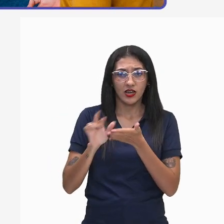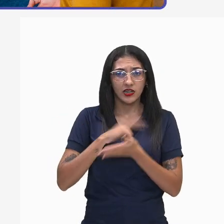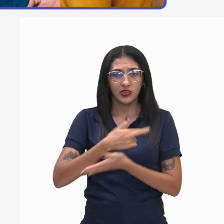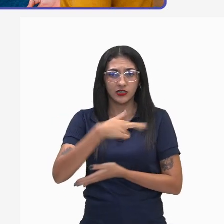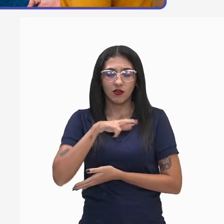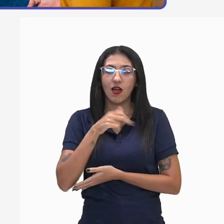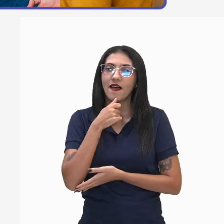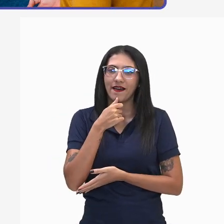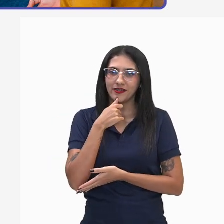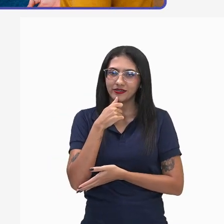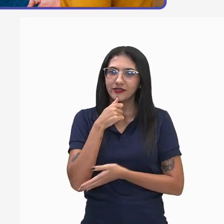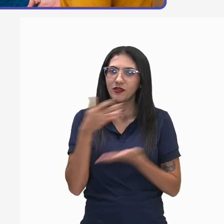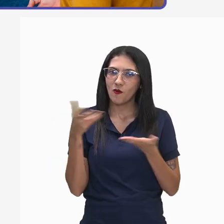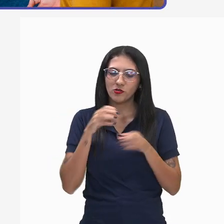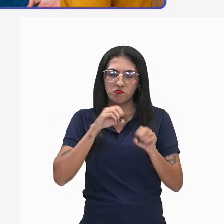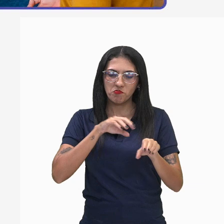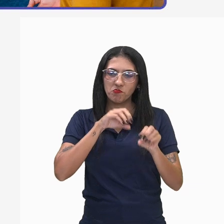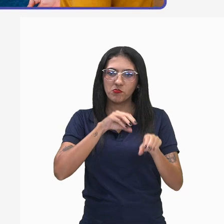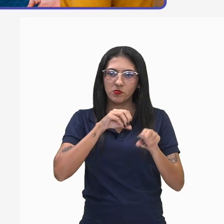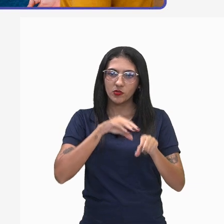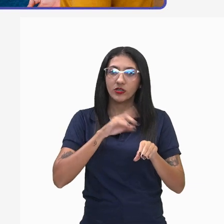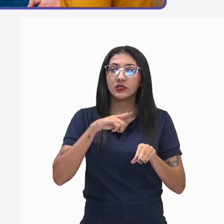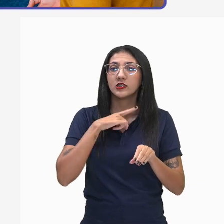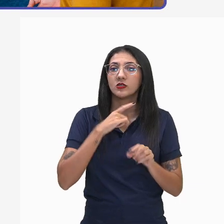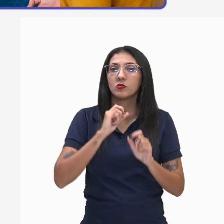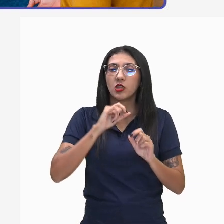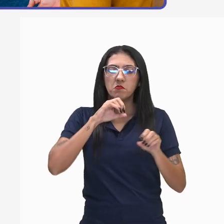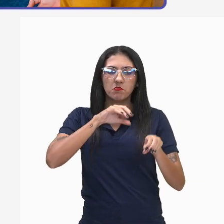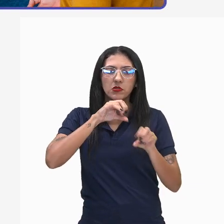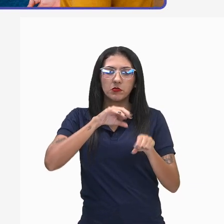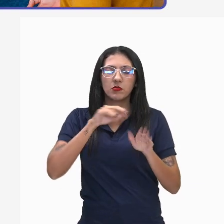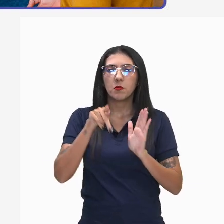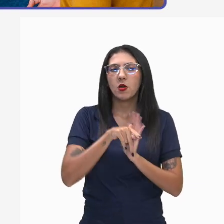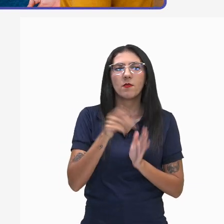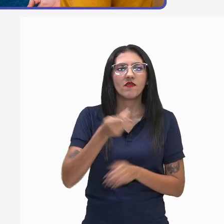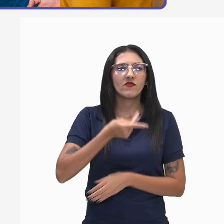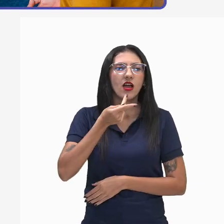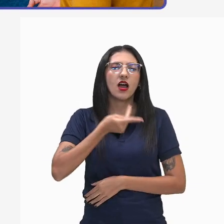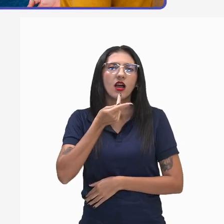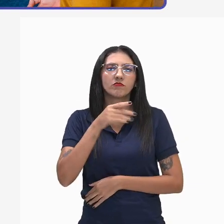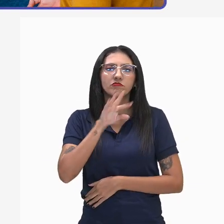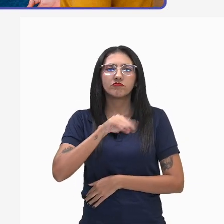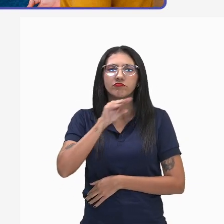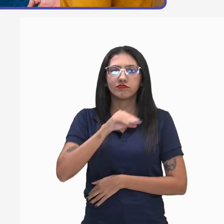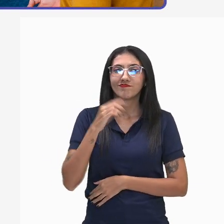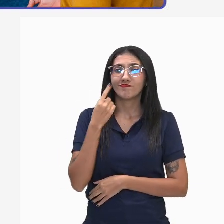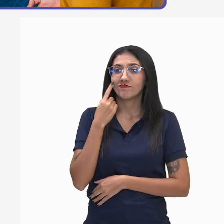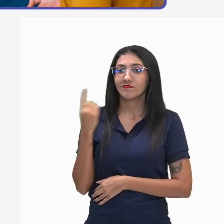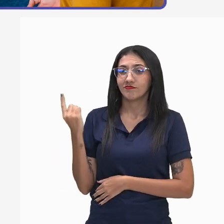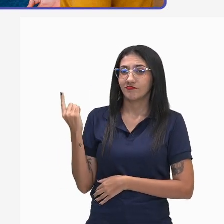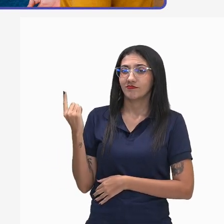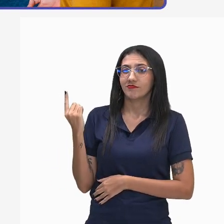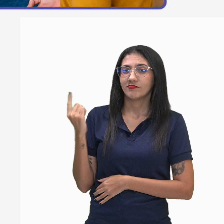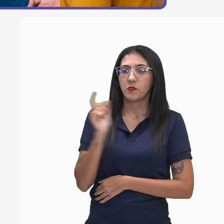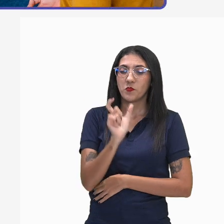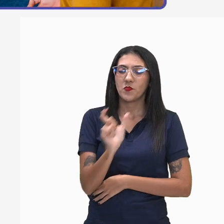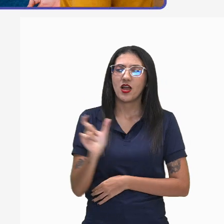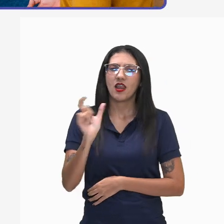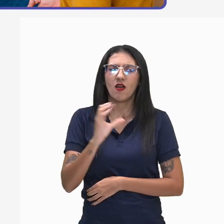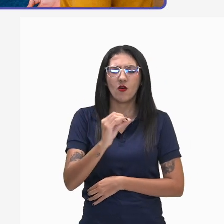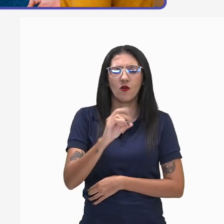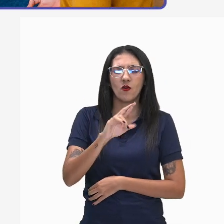são praticadas hoje, são transmitidas pela oralidade. Olha aí, a palavra está destacada. O que